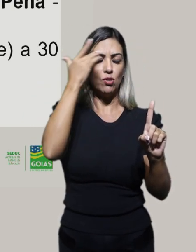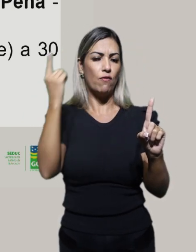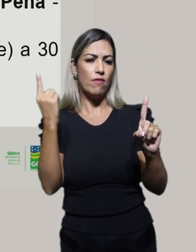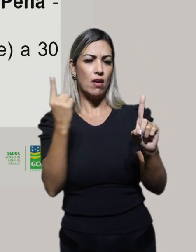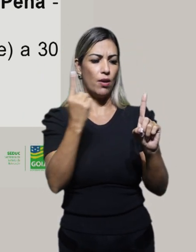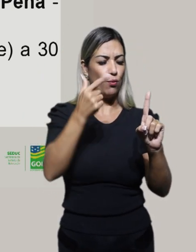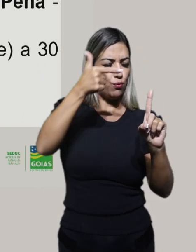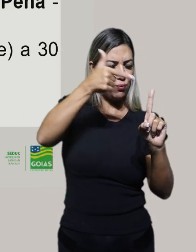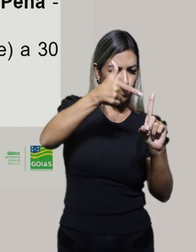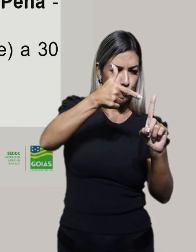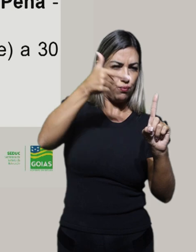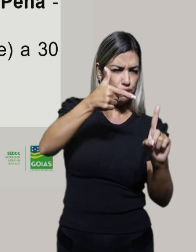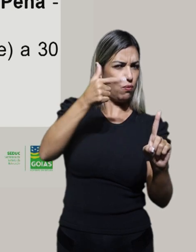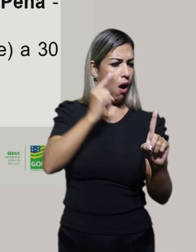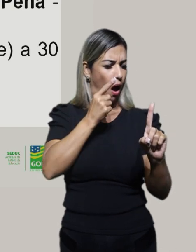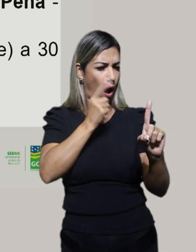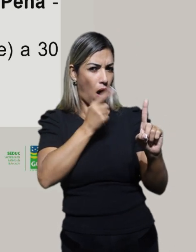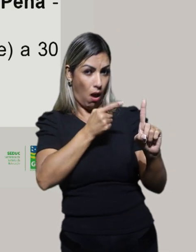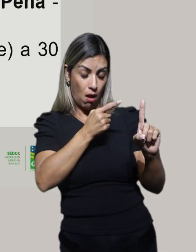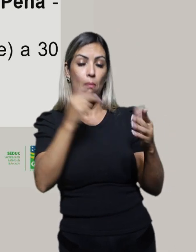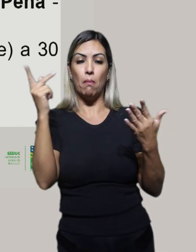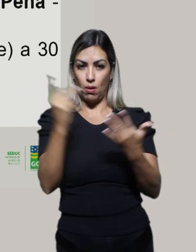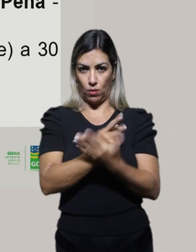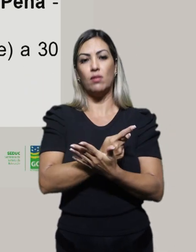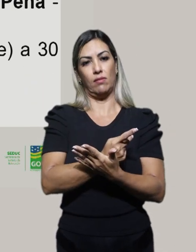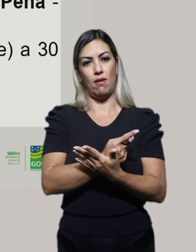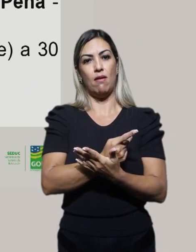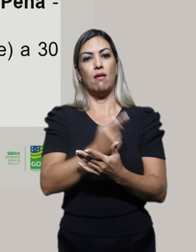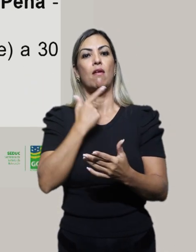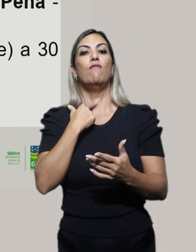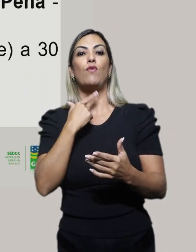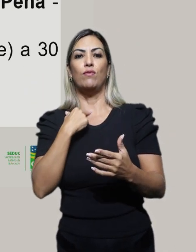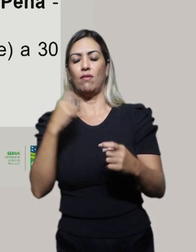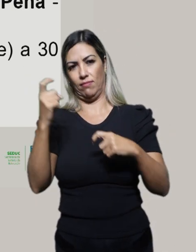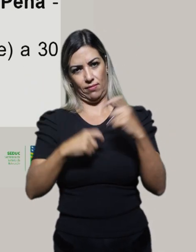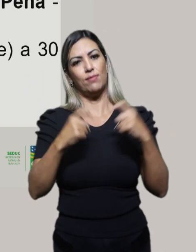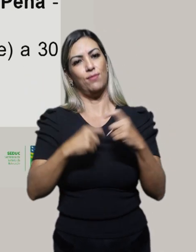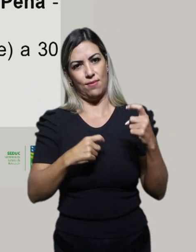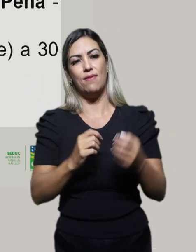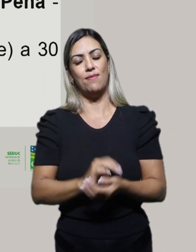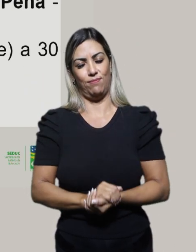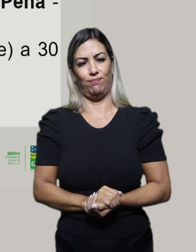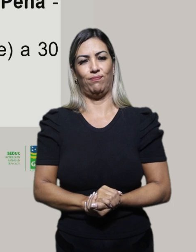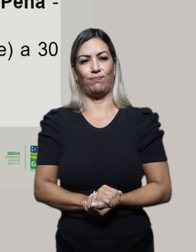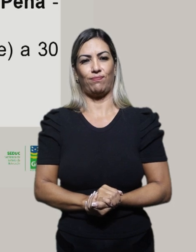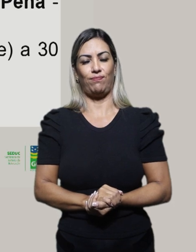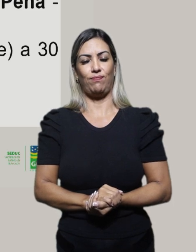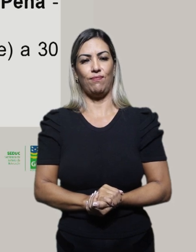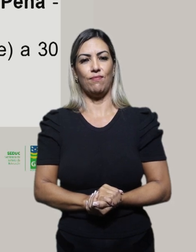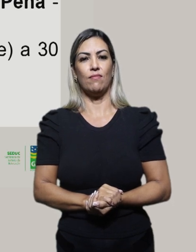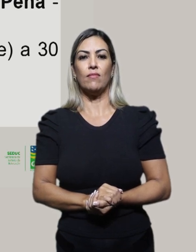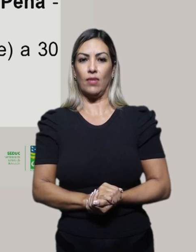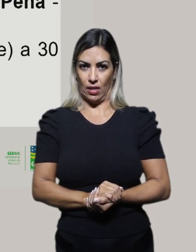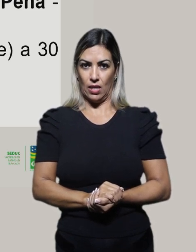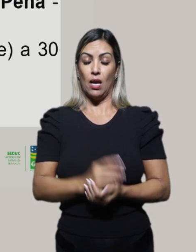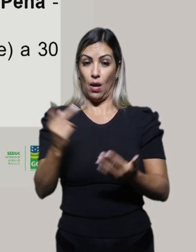na cabeça da outra para consumar o seu intento libidinoso. A ter